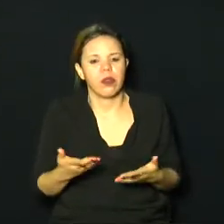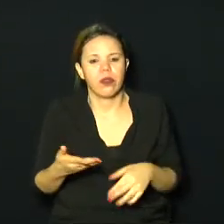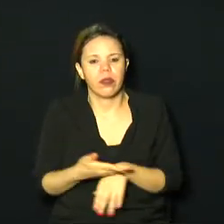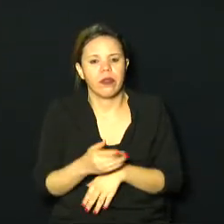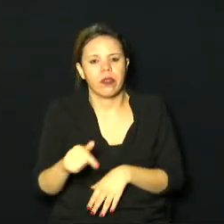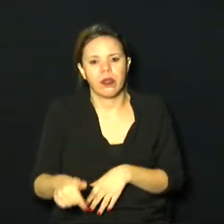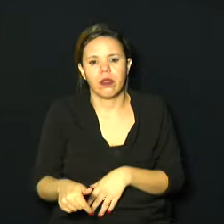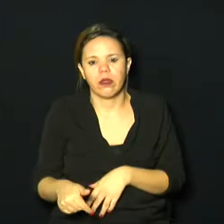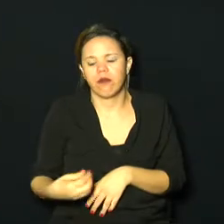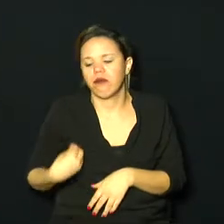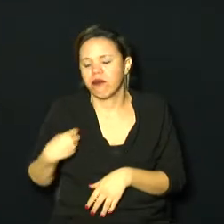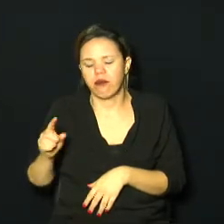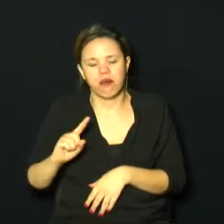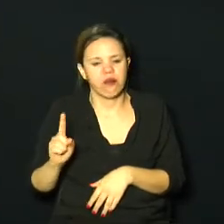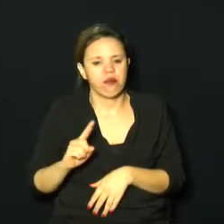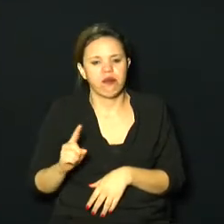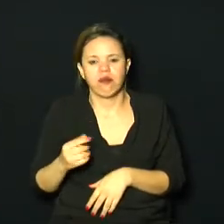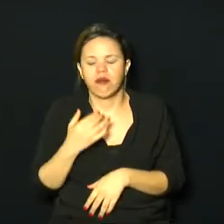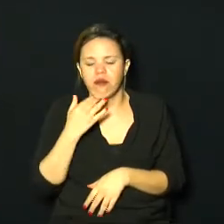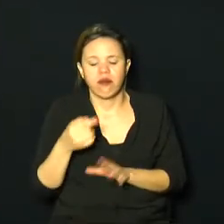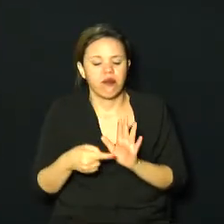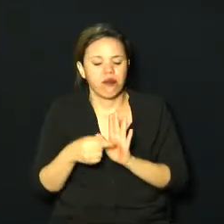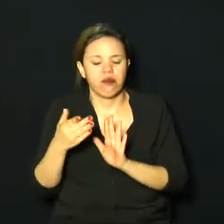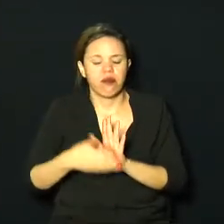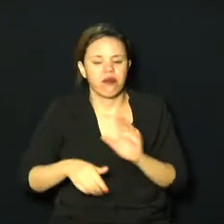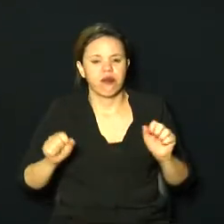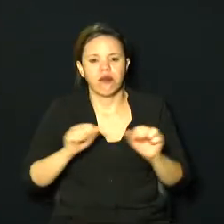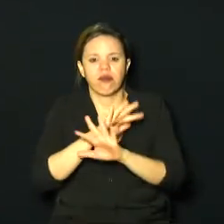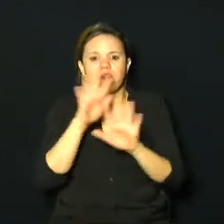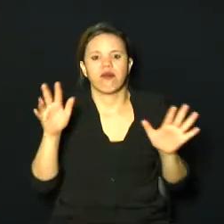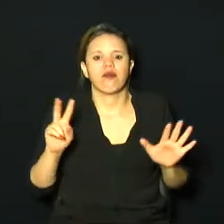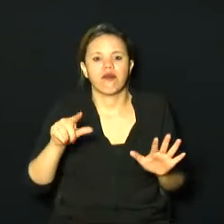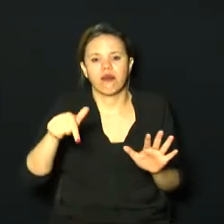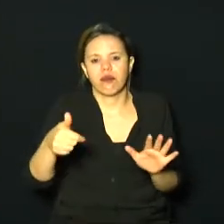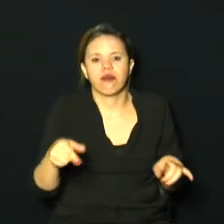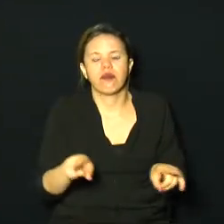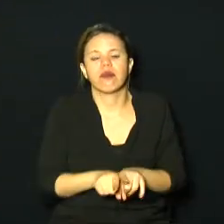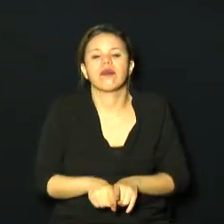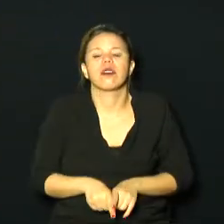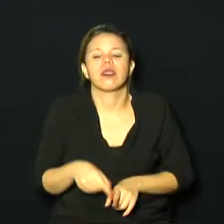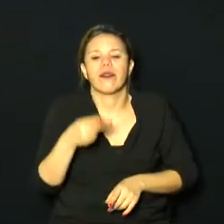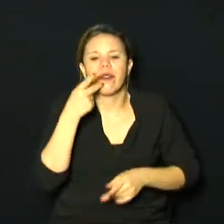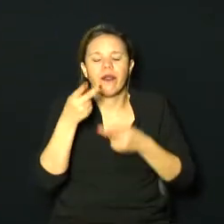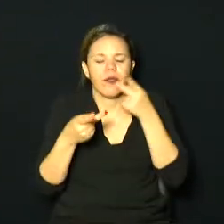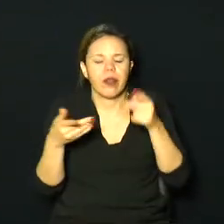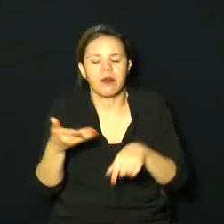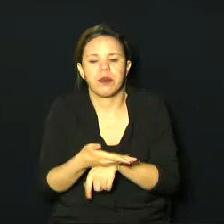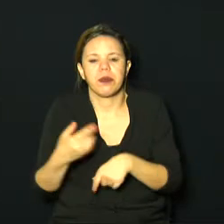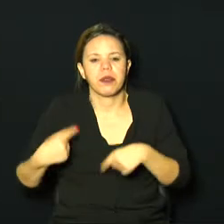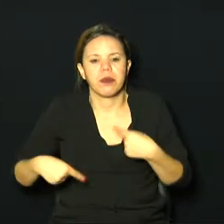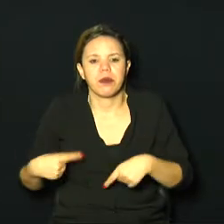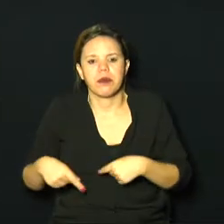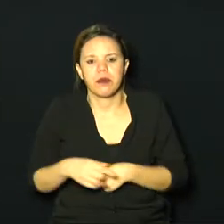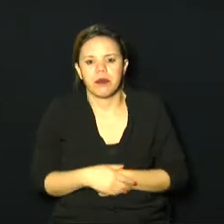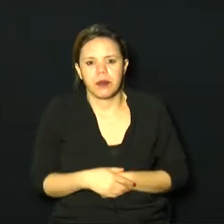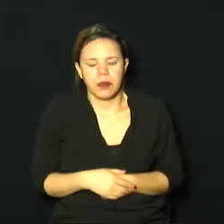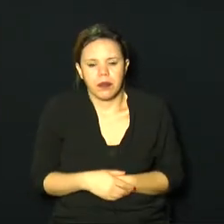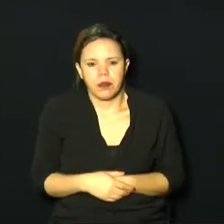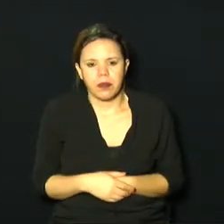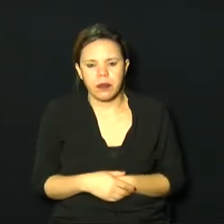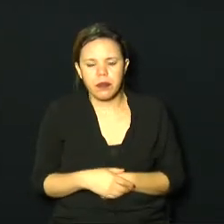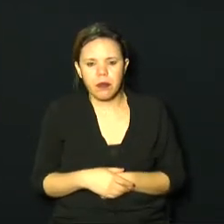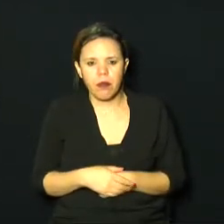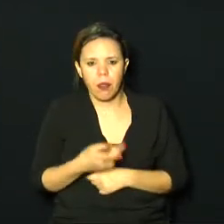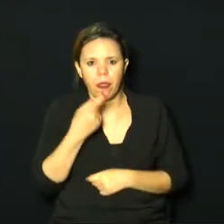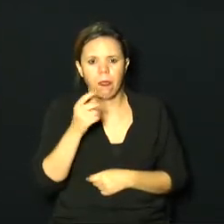não estão aqui para estar presente e prestar os seus esclarecimentos, inclusive depois também do que a gente está falando, participar de um debate. Para não dizer